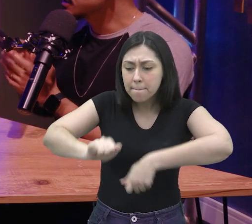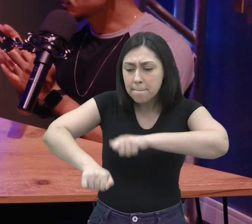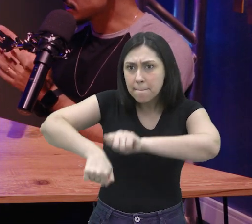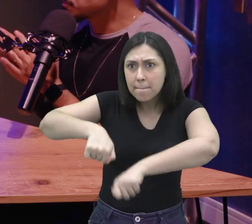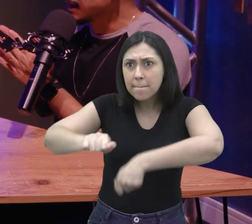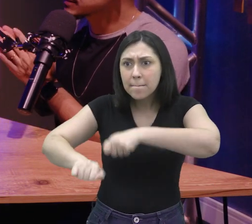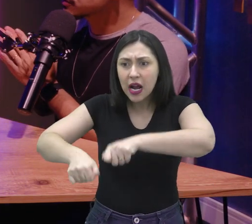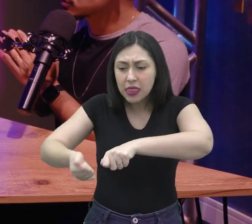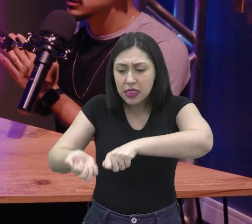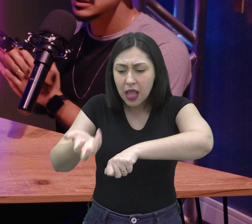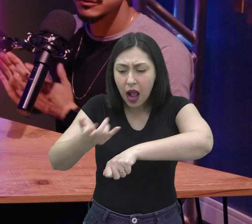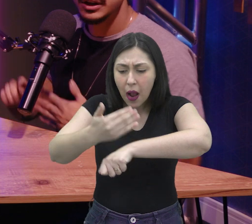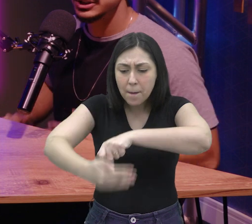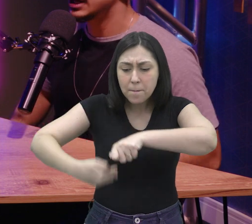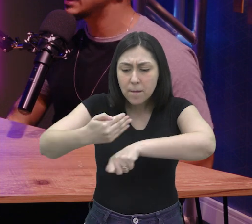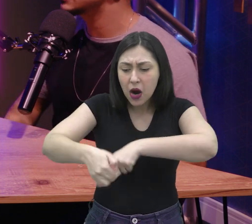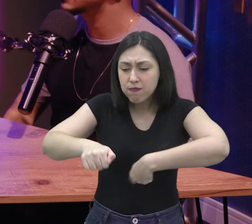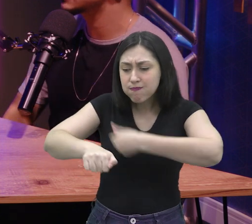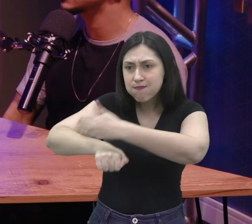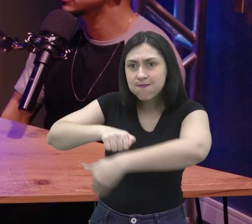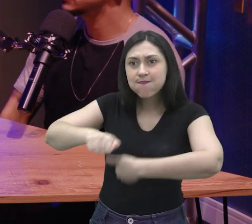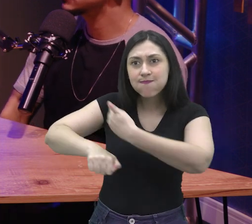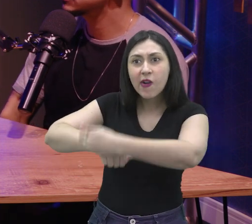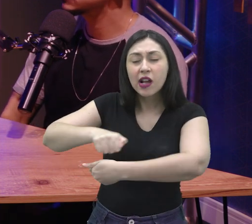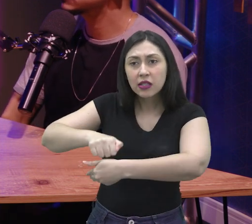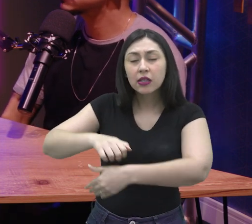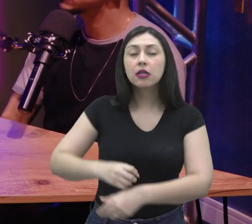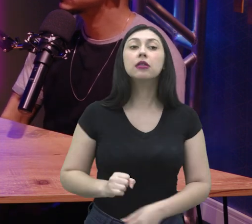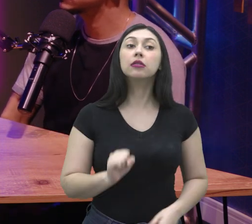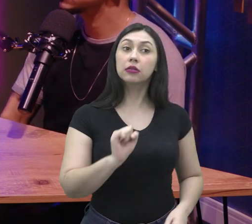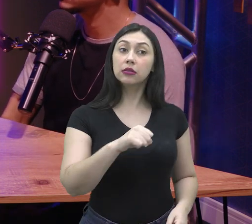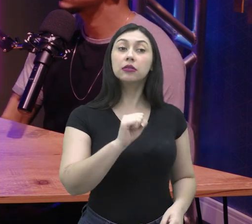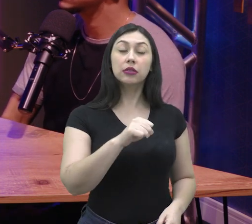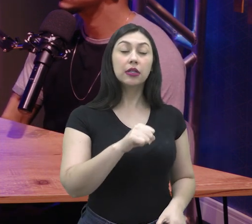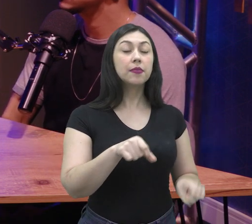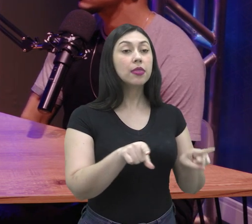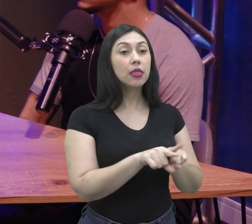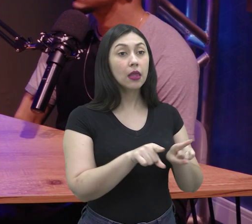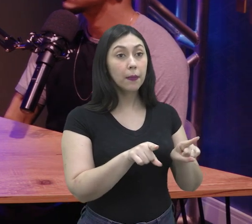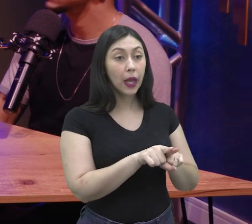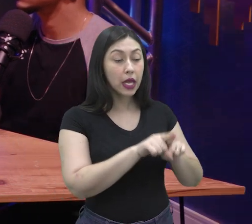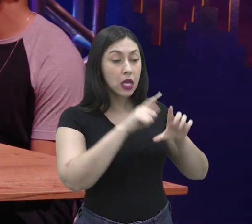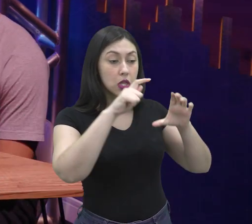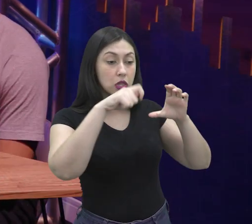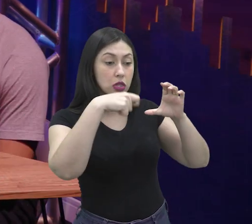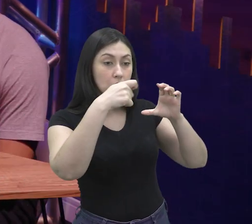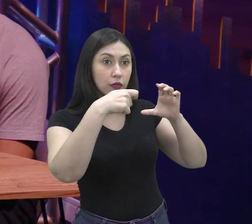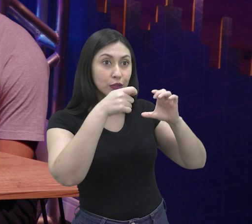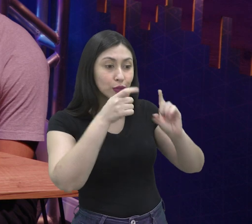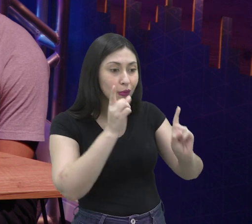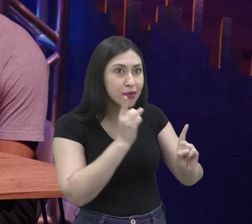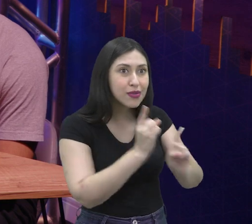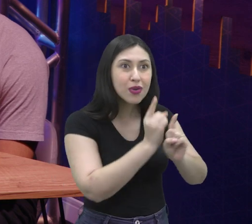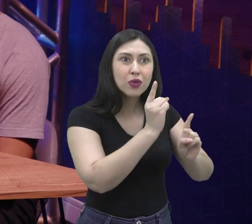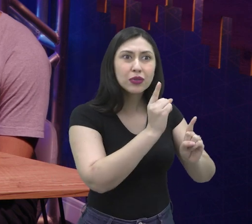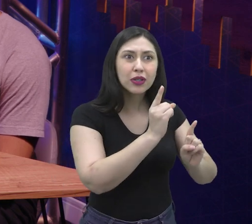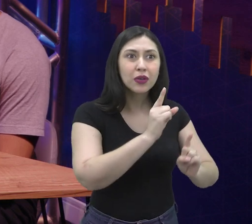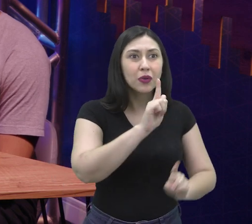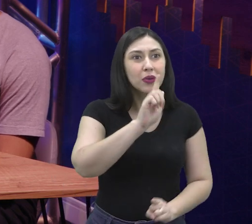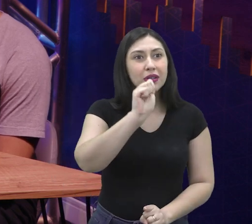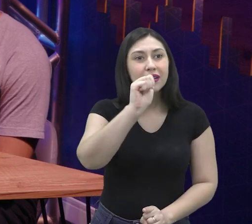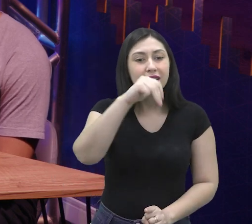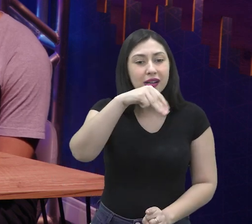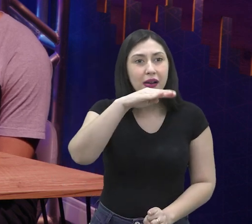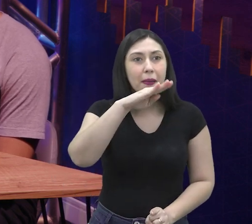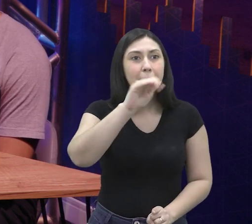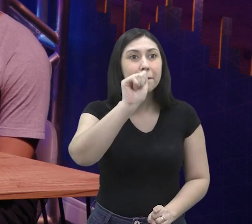mão, com as patas todas enfaixadas. Exatamente. E nesse vídeo eles encontram justamente, eu acho que é um